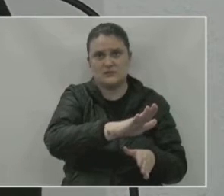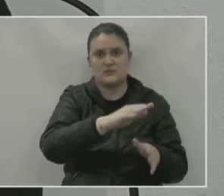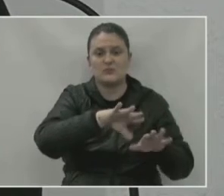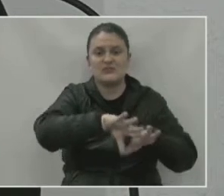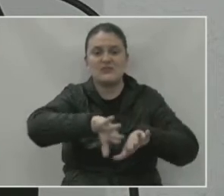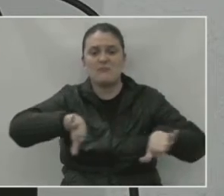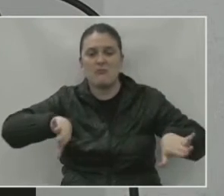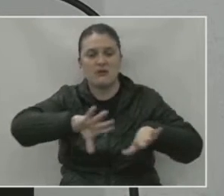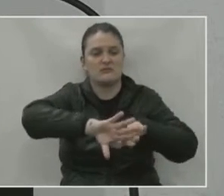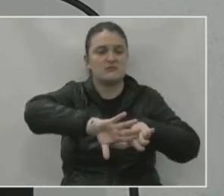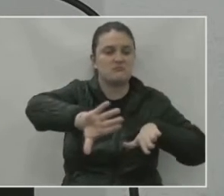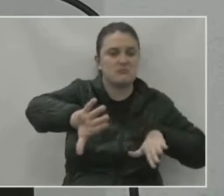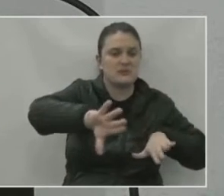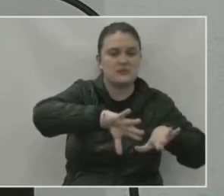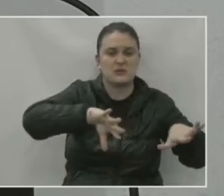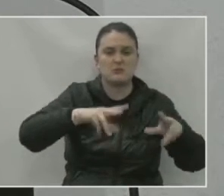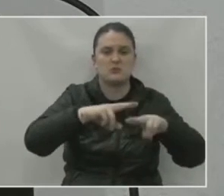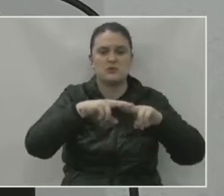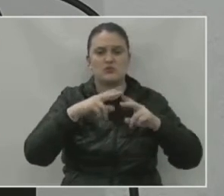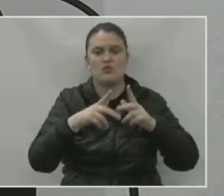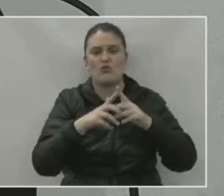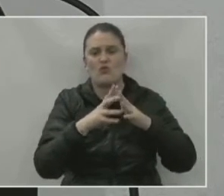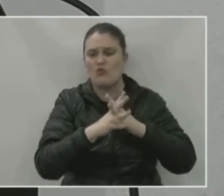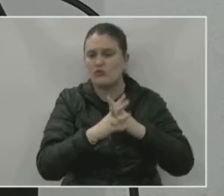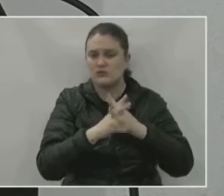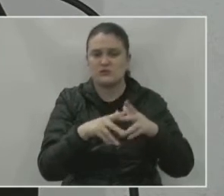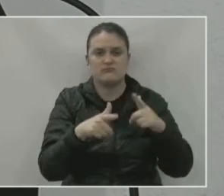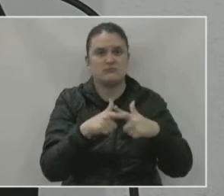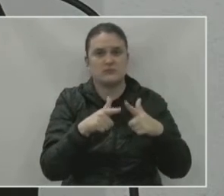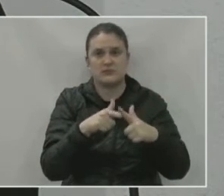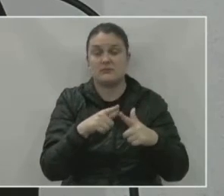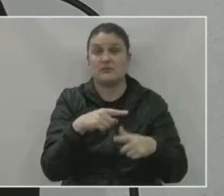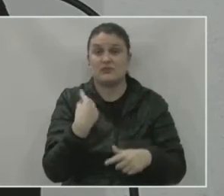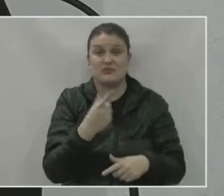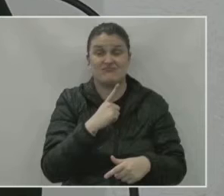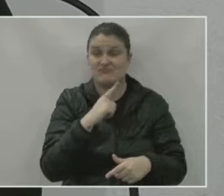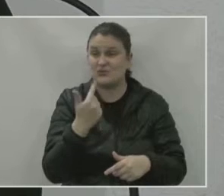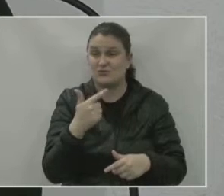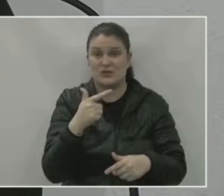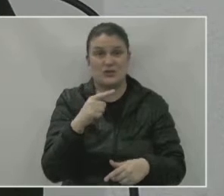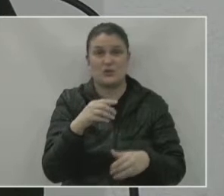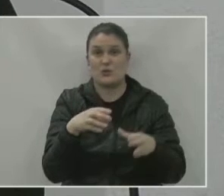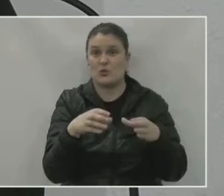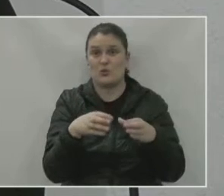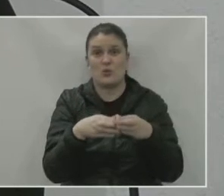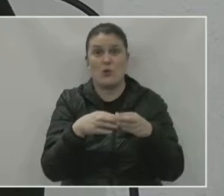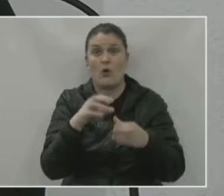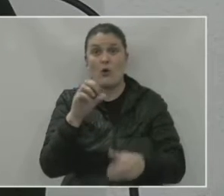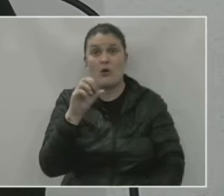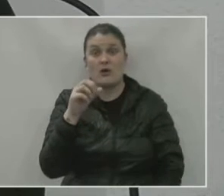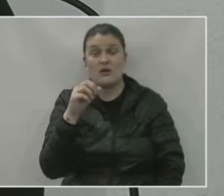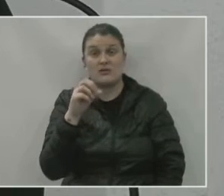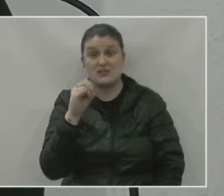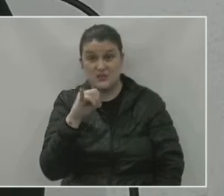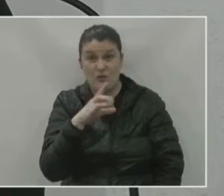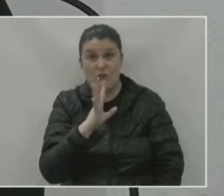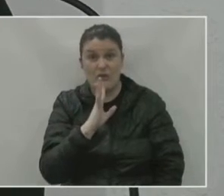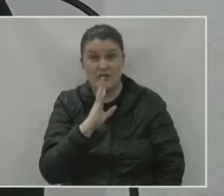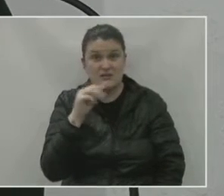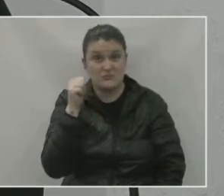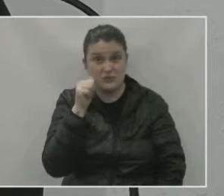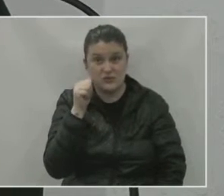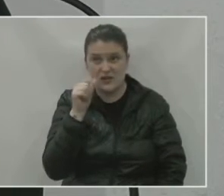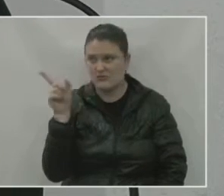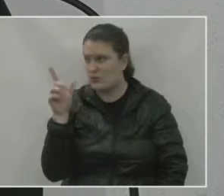separar. Então, num local totalmente inadequado, nós temos 8 presos. As mulheres, então, quem conhece lá, a